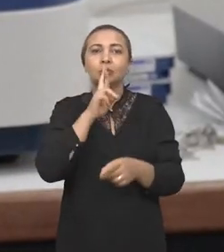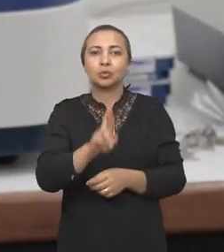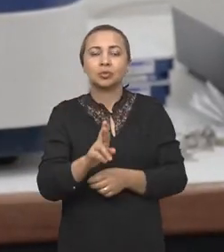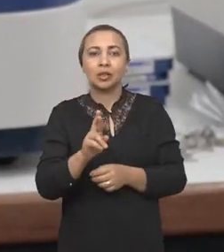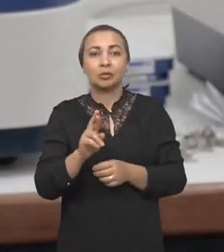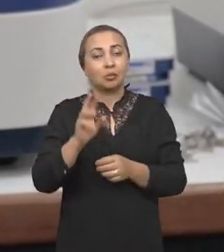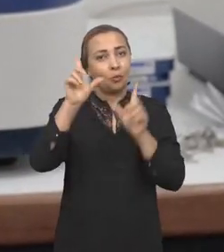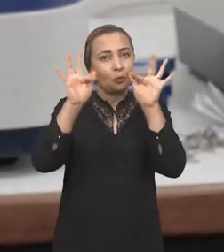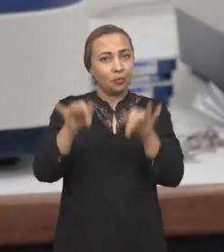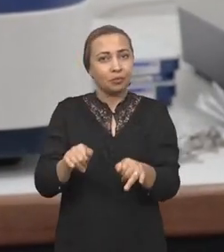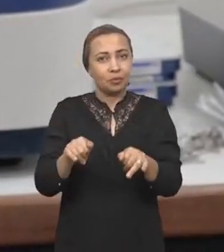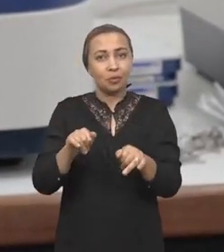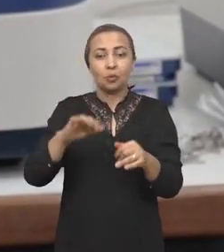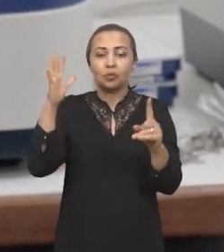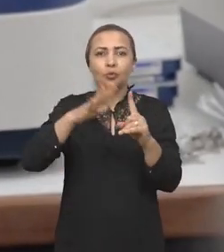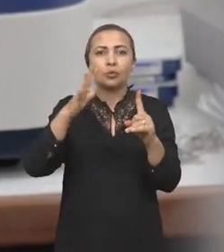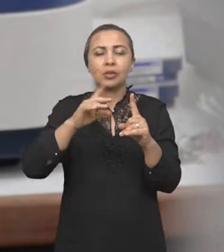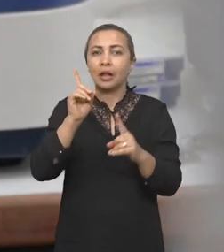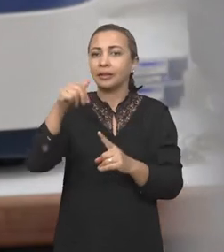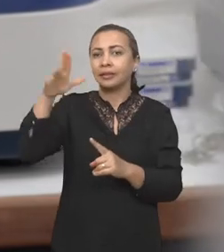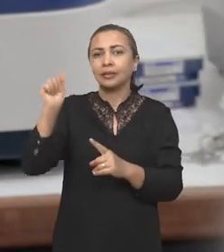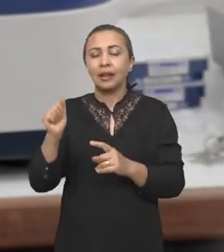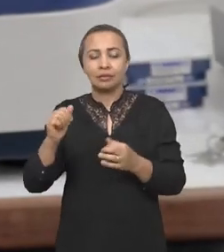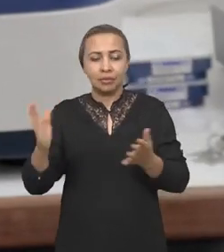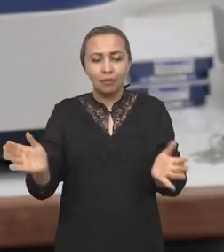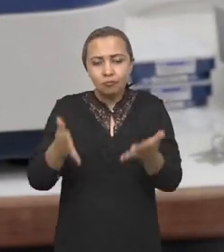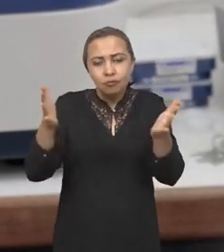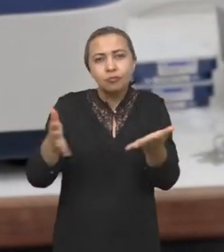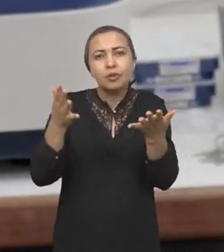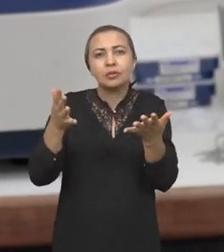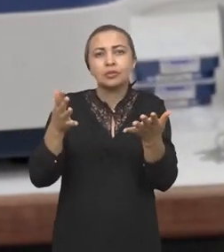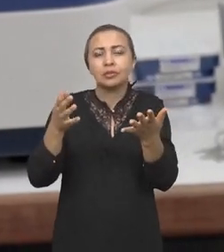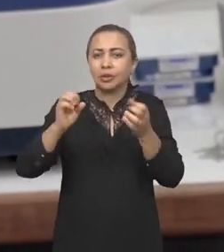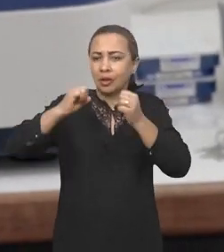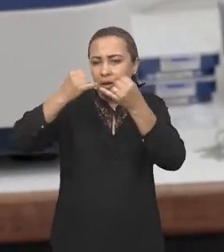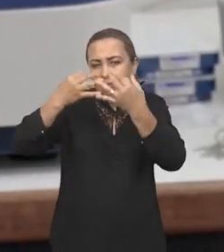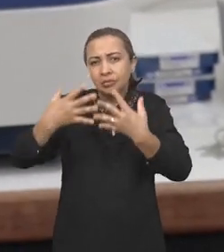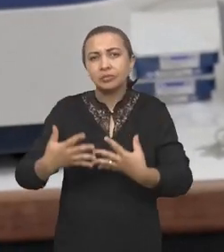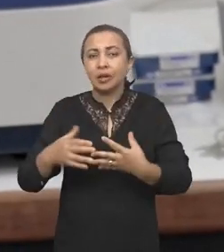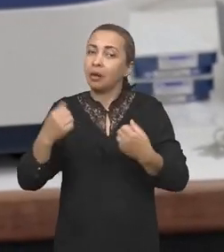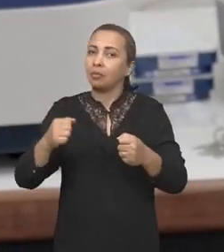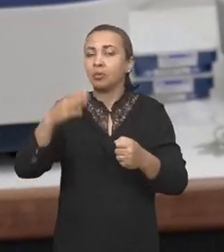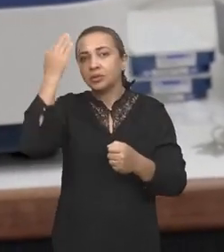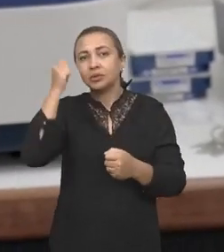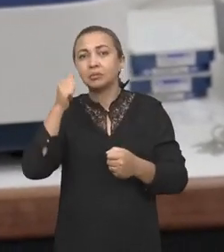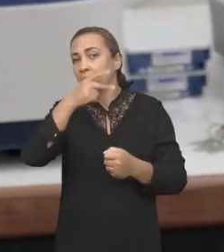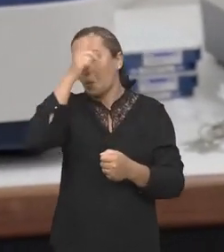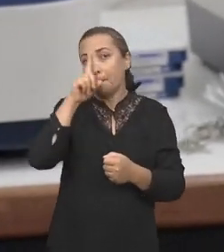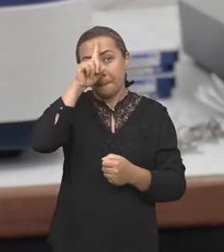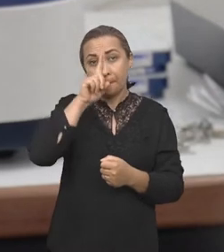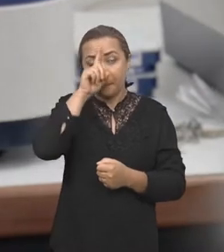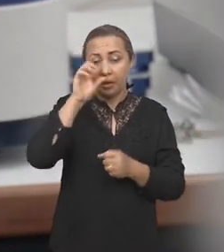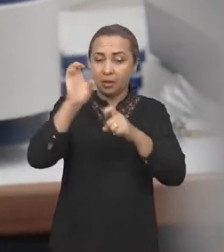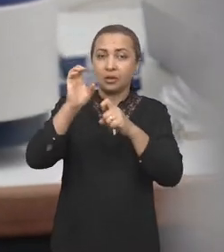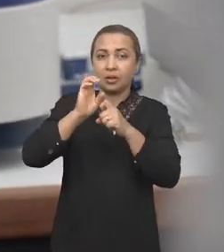resultados, né, de quais variações genéticas podem estar influenciando no desfecho, a gente pode predizer o risco clínico